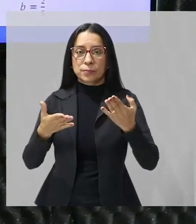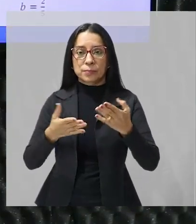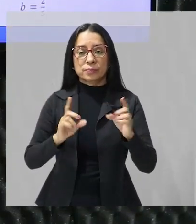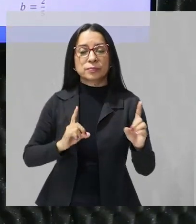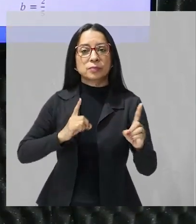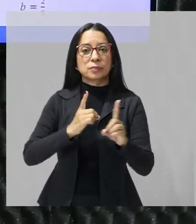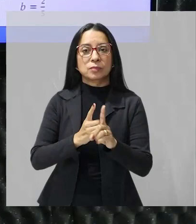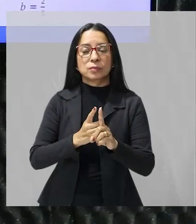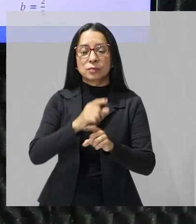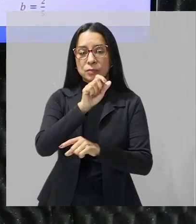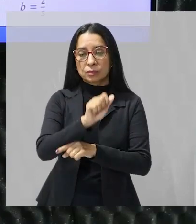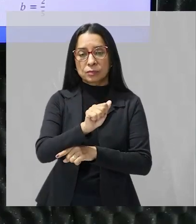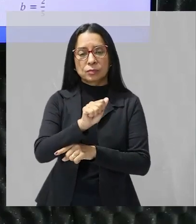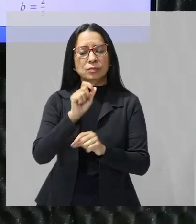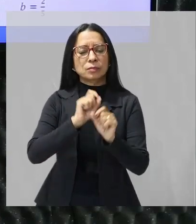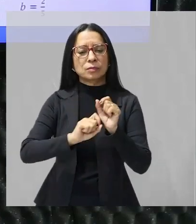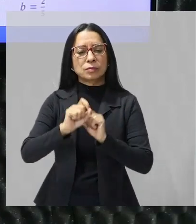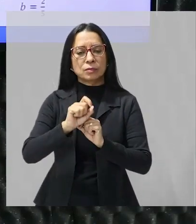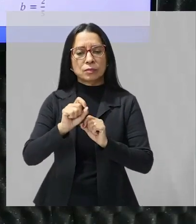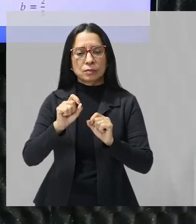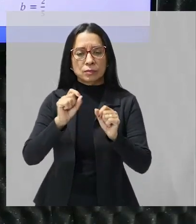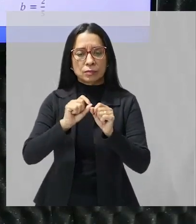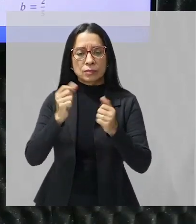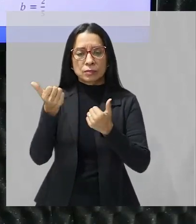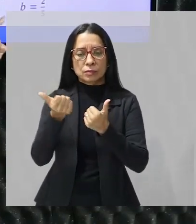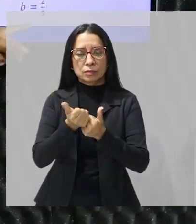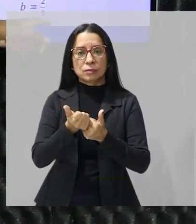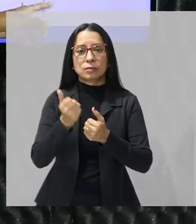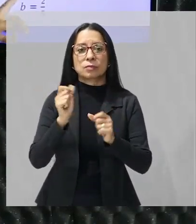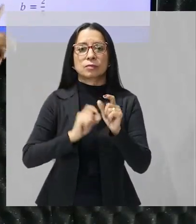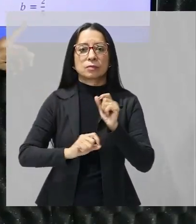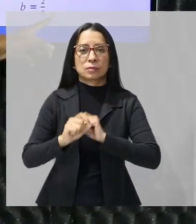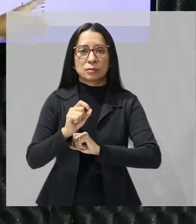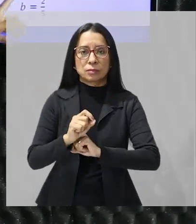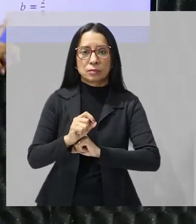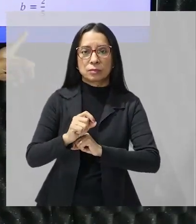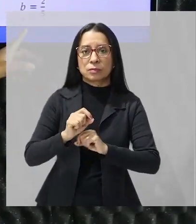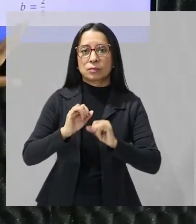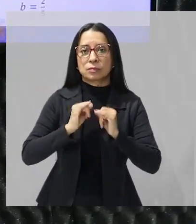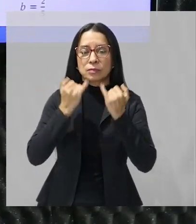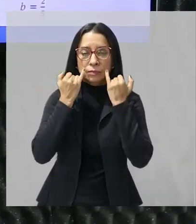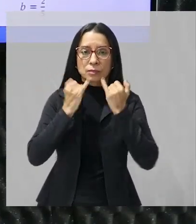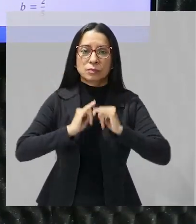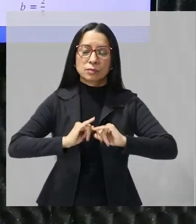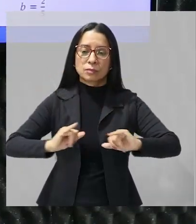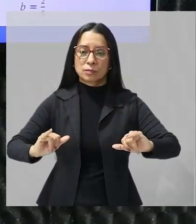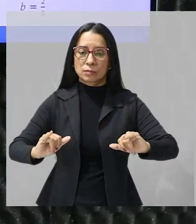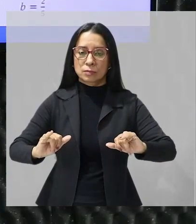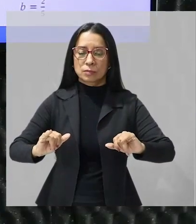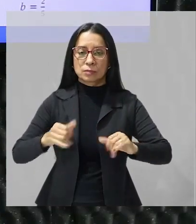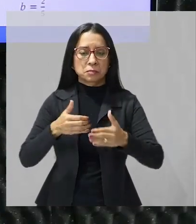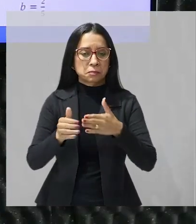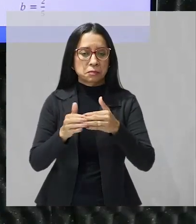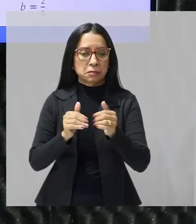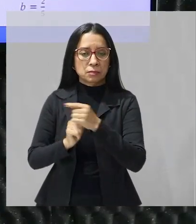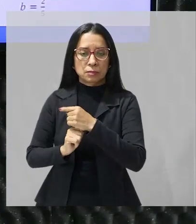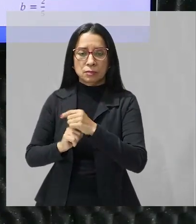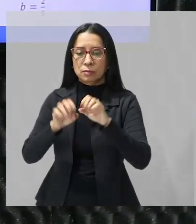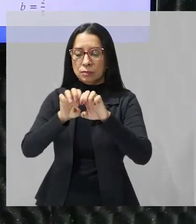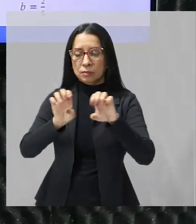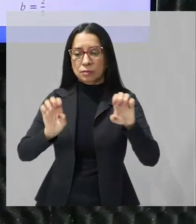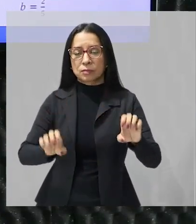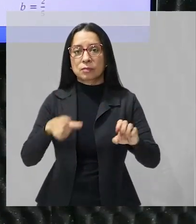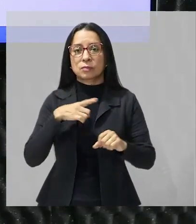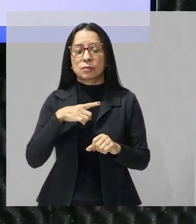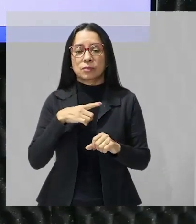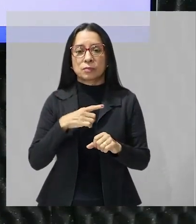nós descobrirmos o A, basta fazer a substituição dessa informação aqui em qualquer uma dessas expressões que